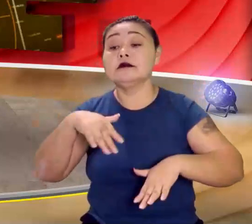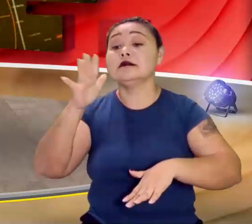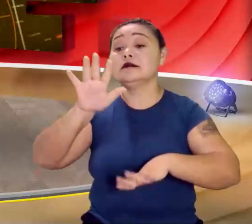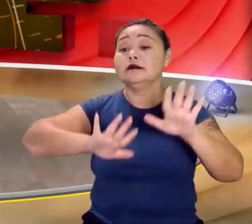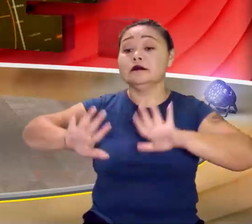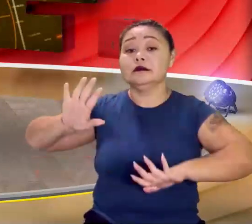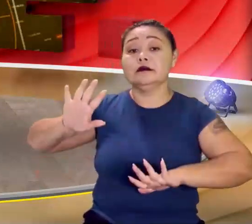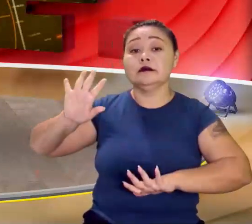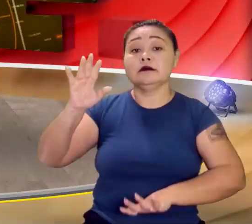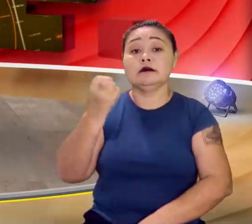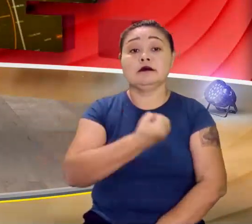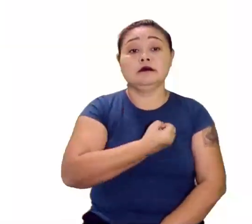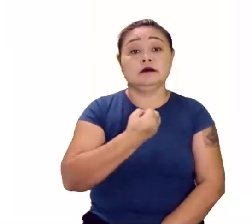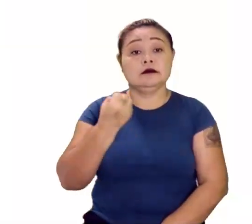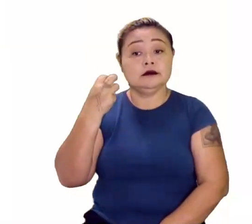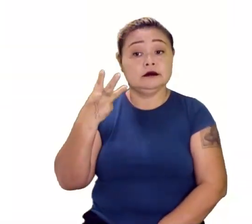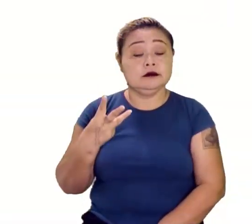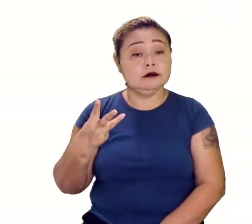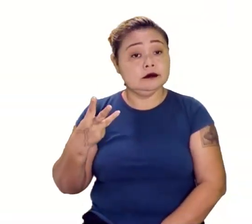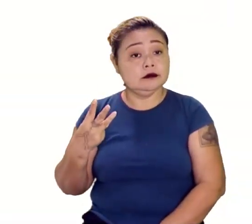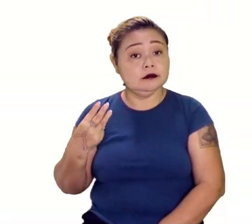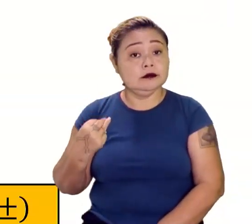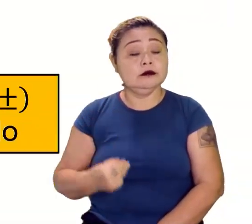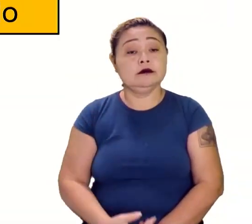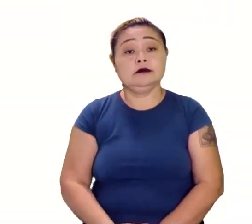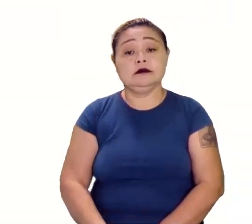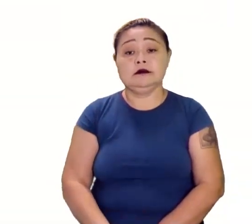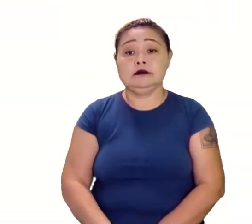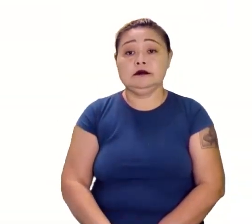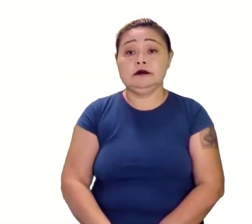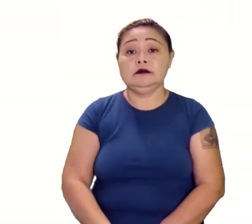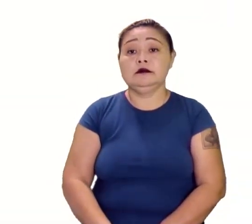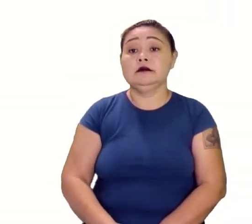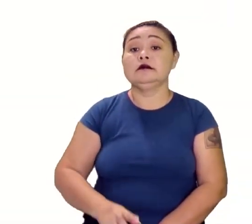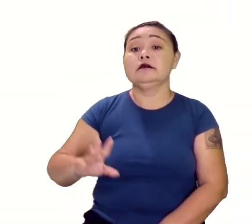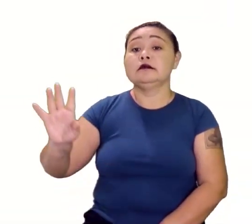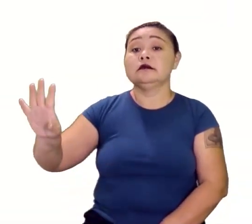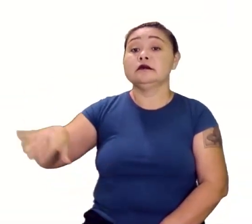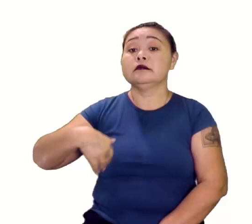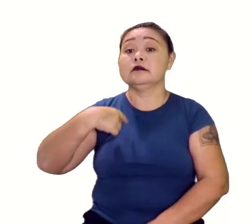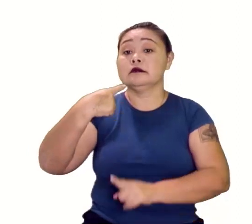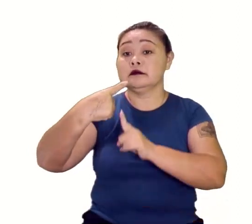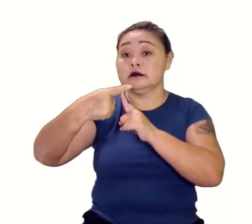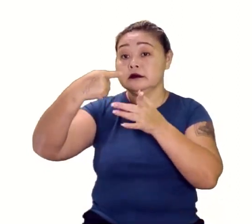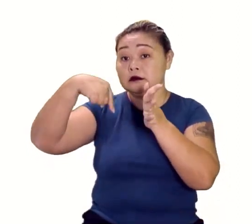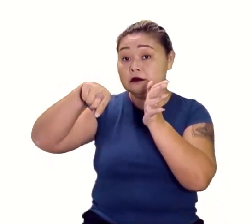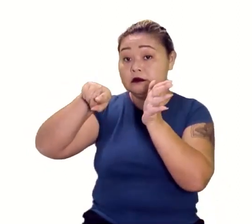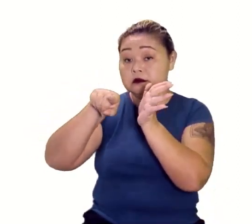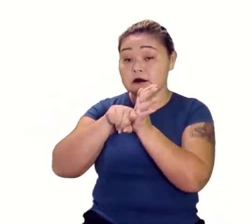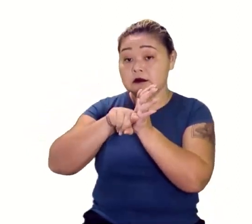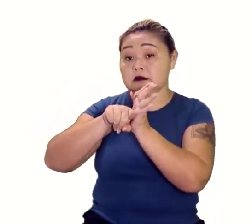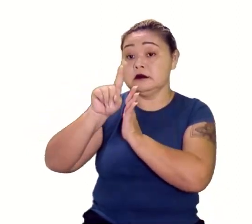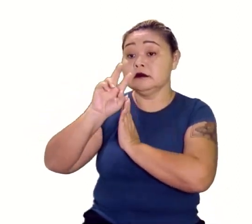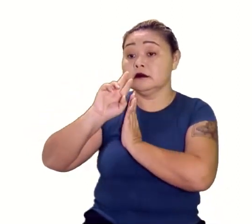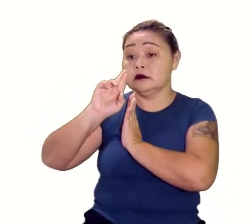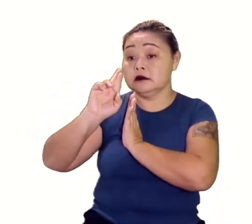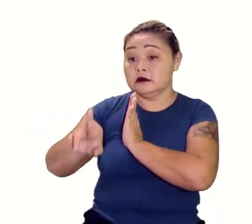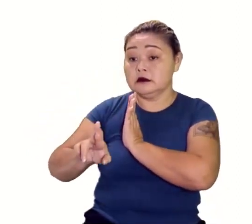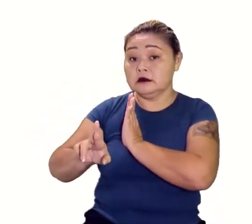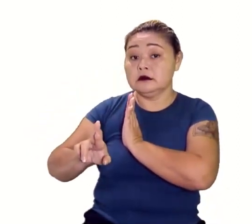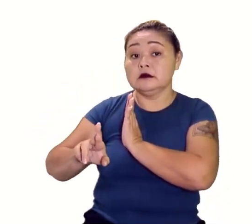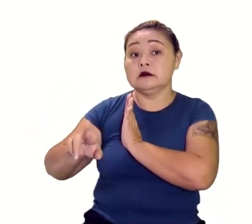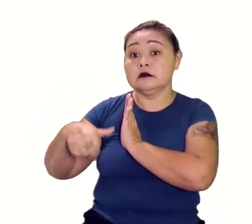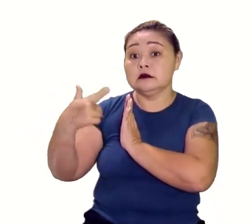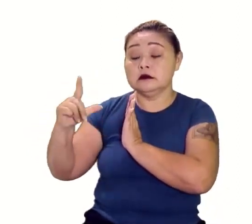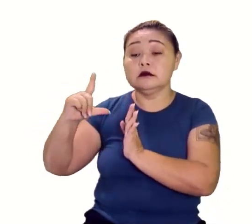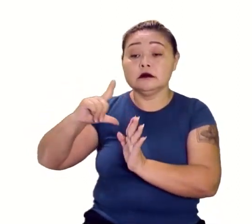Olha lá. Cuidado de número 3. O sinal de mais ou menos no resultado.